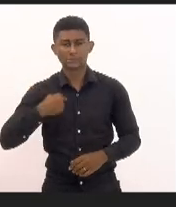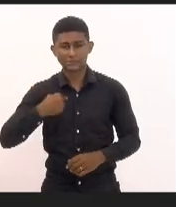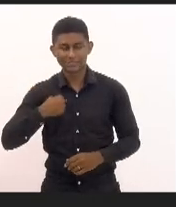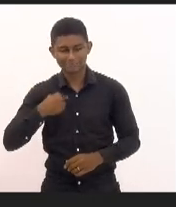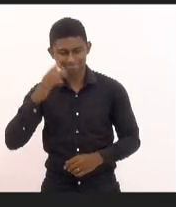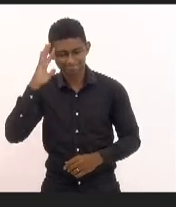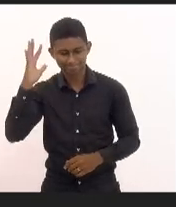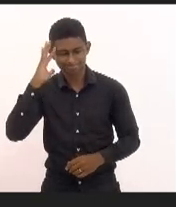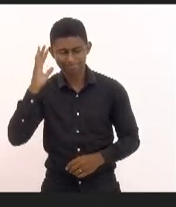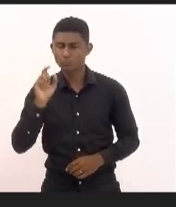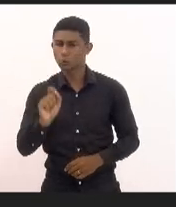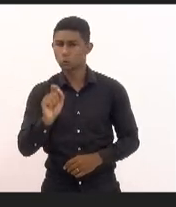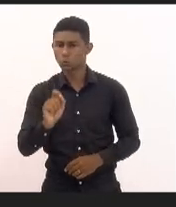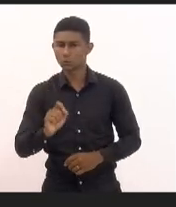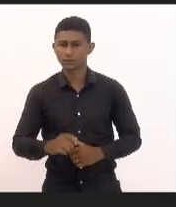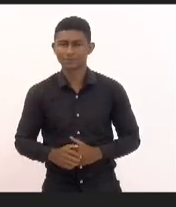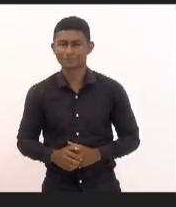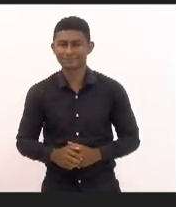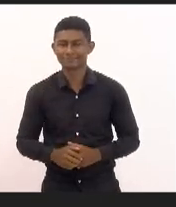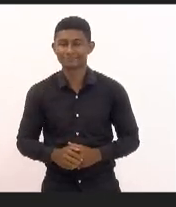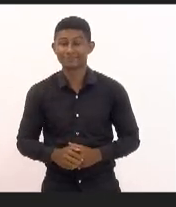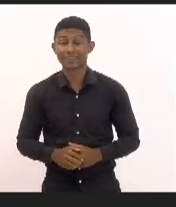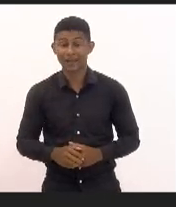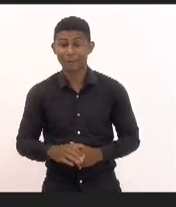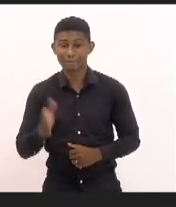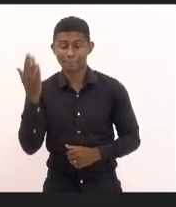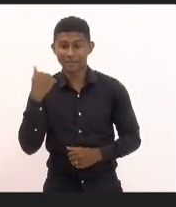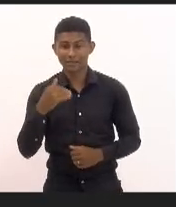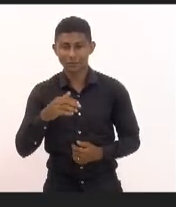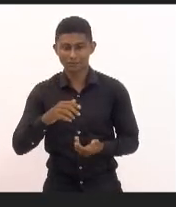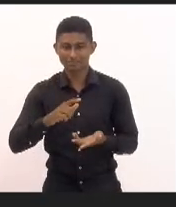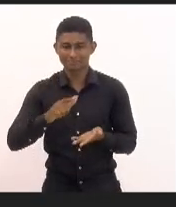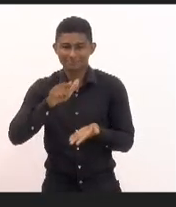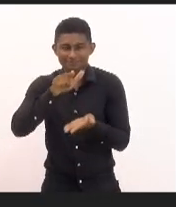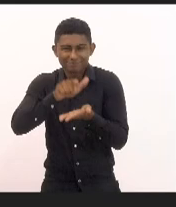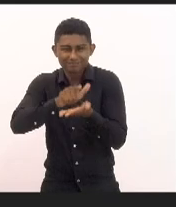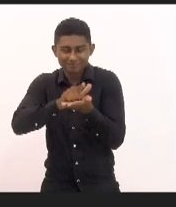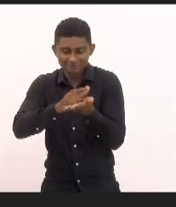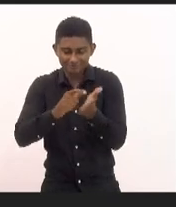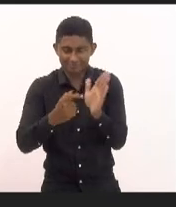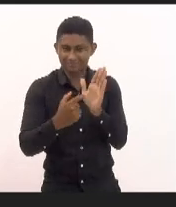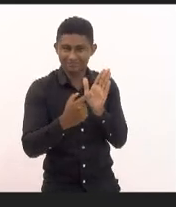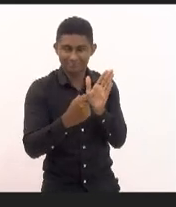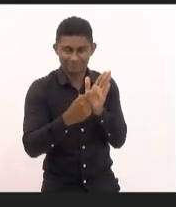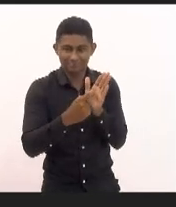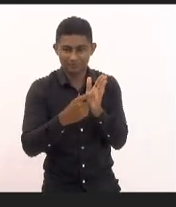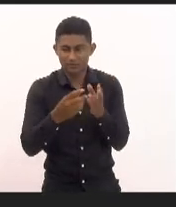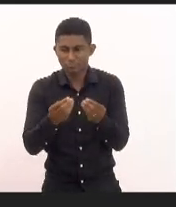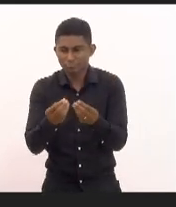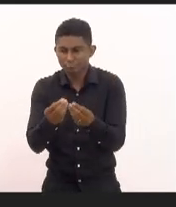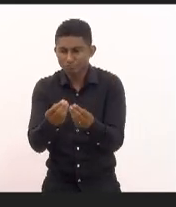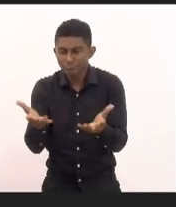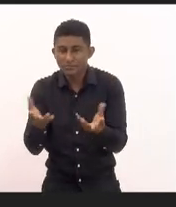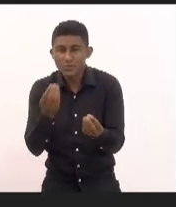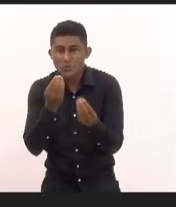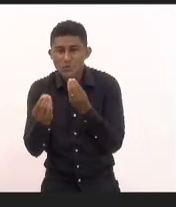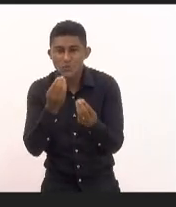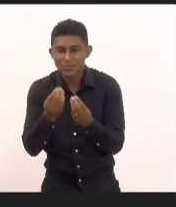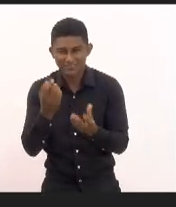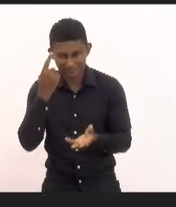adotei o ticket, né? Que era um ticket de alimentação, transformei num